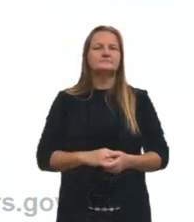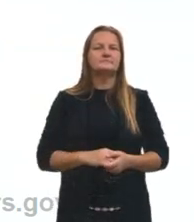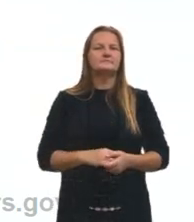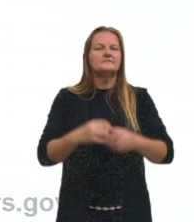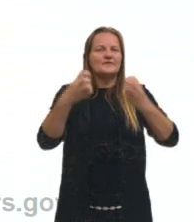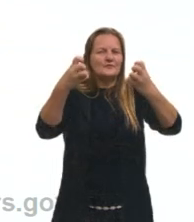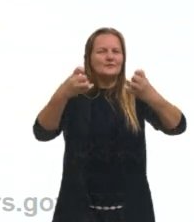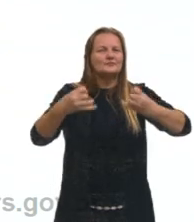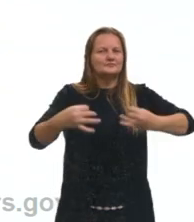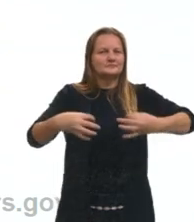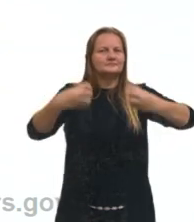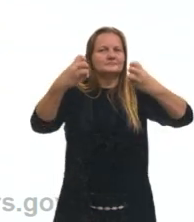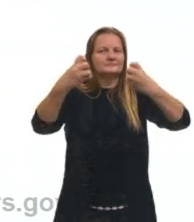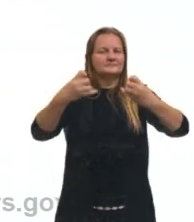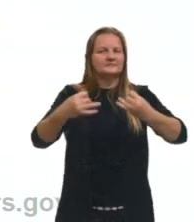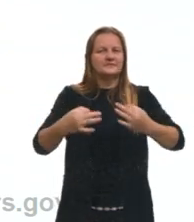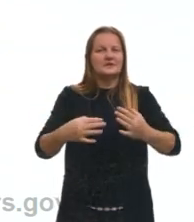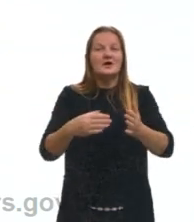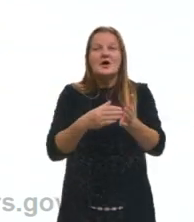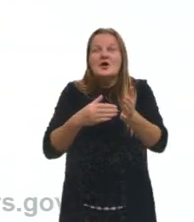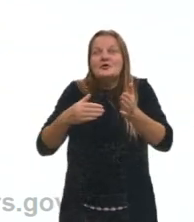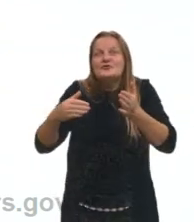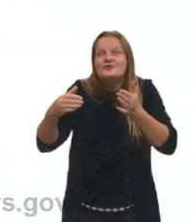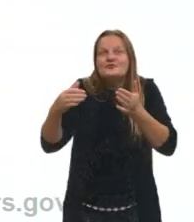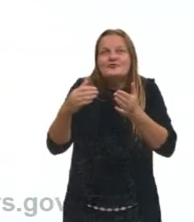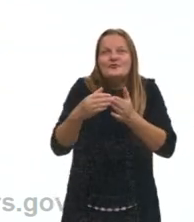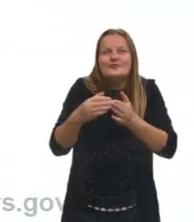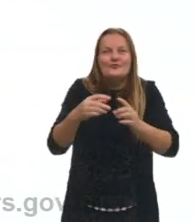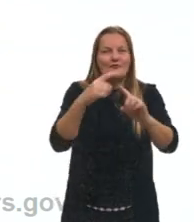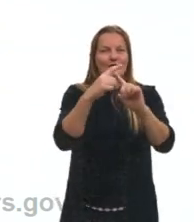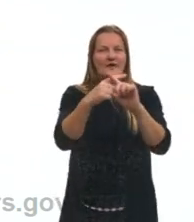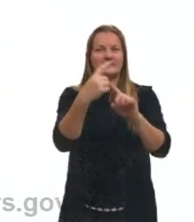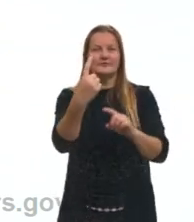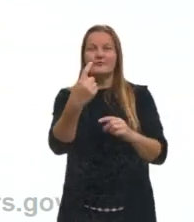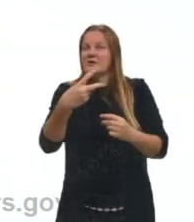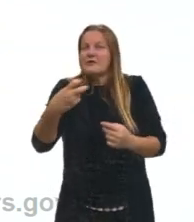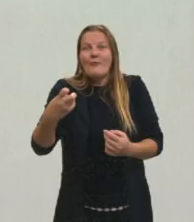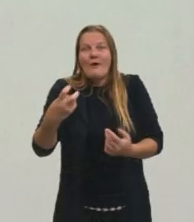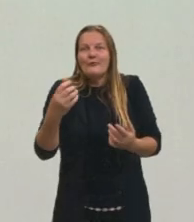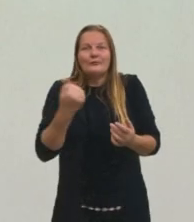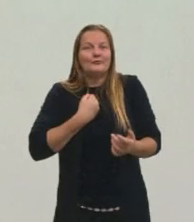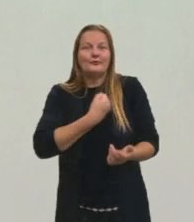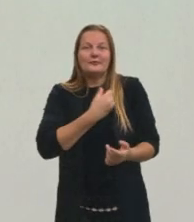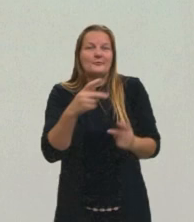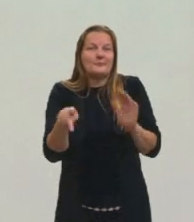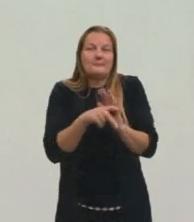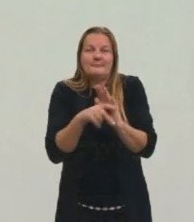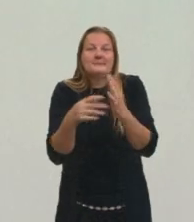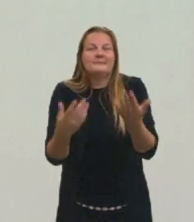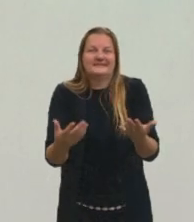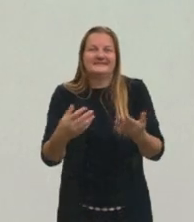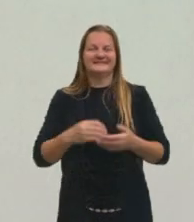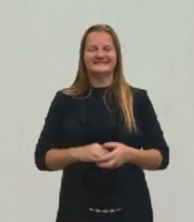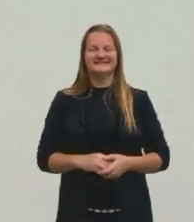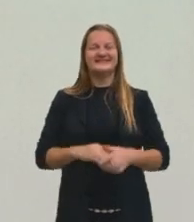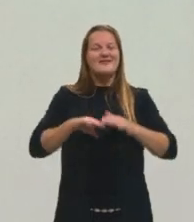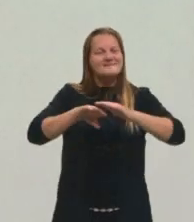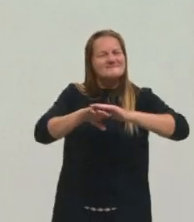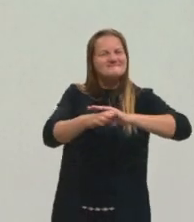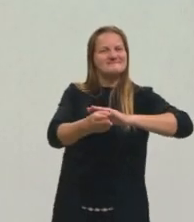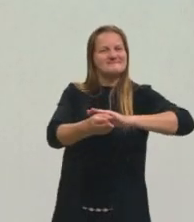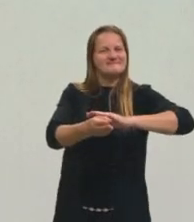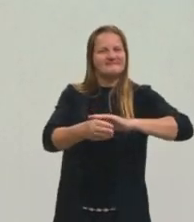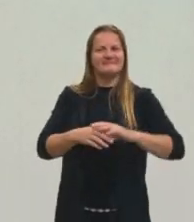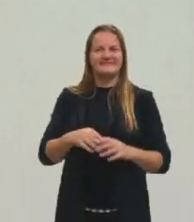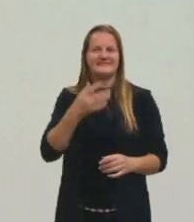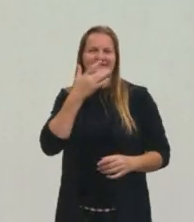esse um porque tudo vezes um né vai ser sempre a mesma coisa tá algum ele vai ser só um ajuste aqui que a gente vai fazer para ficar